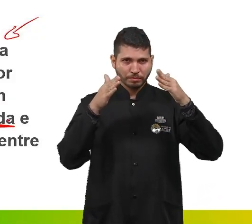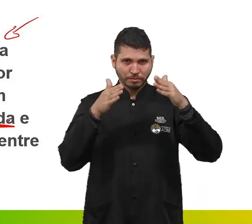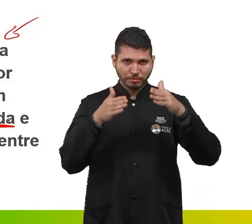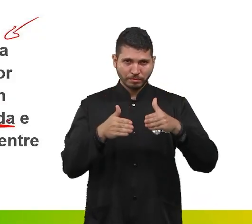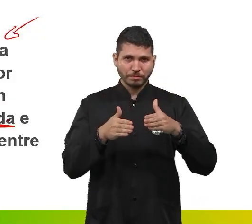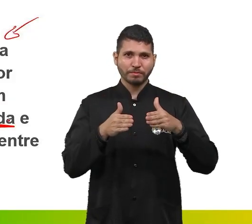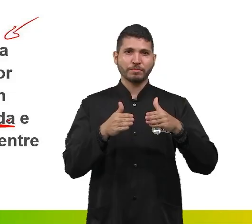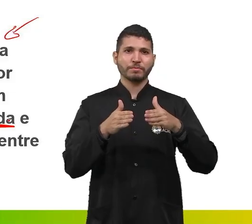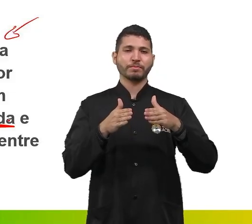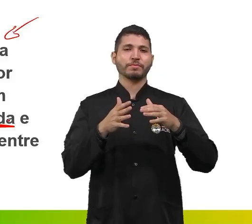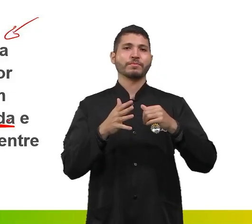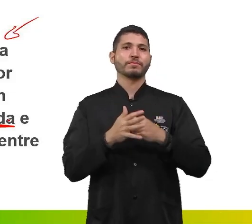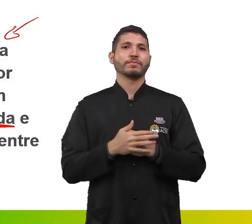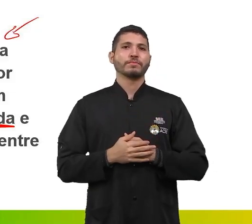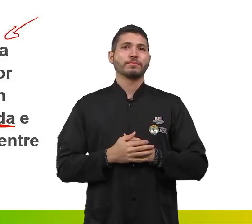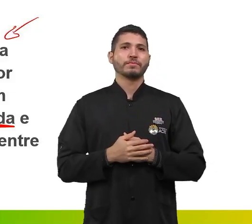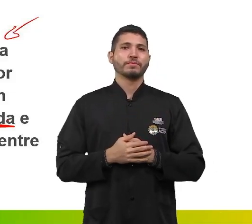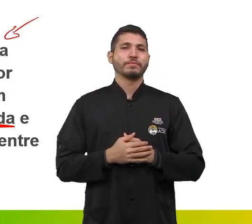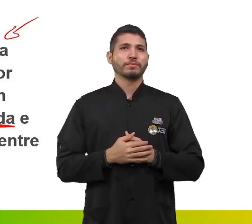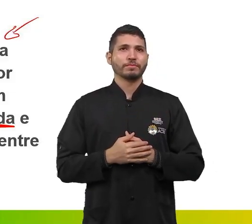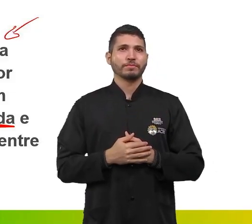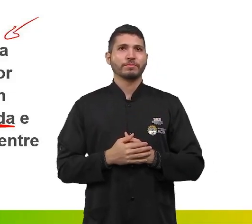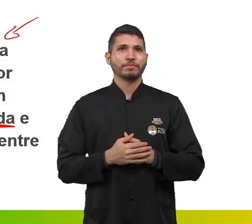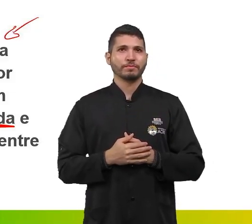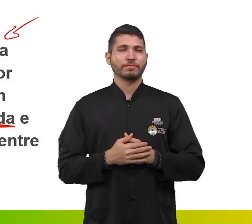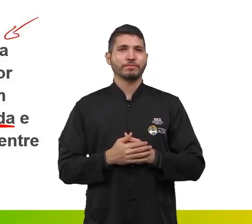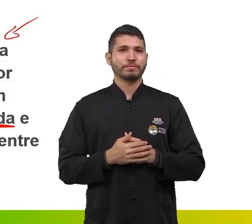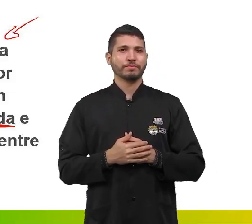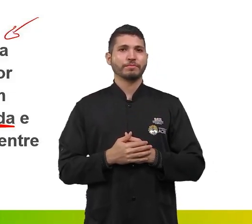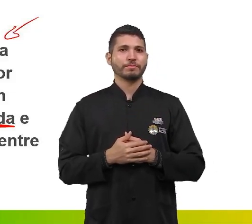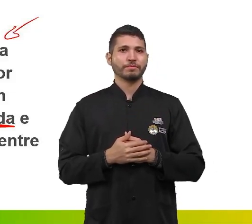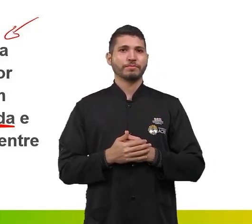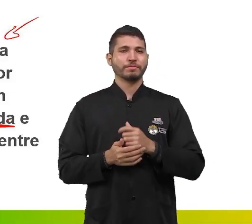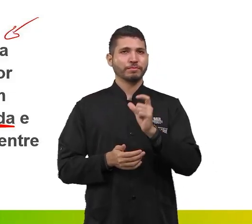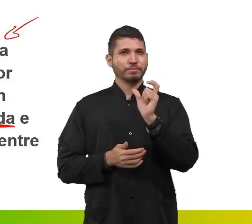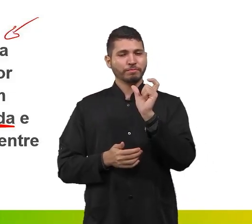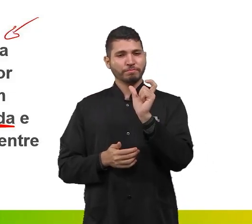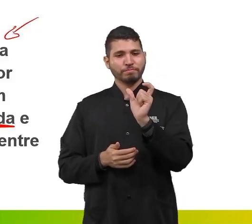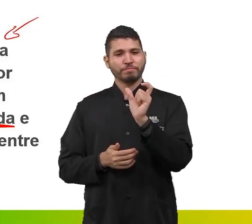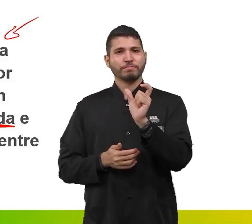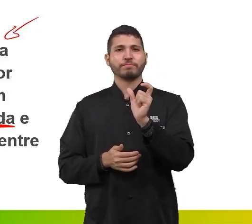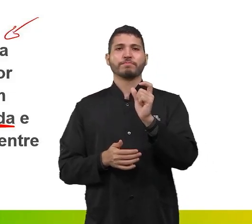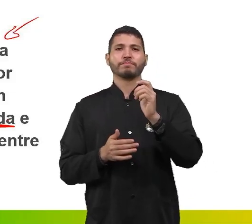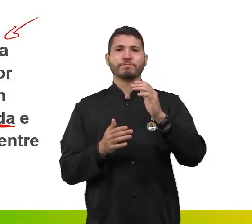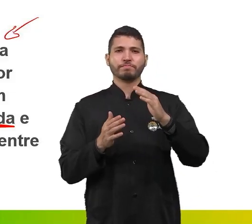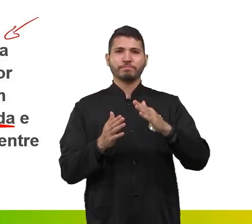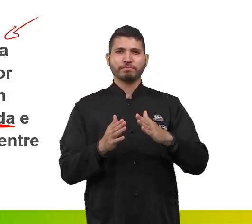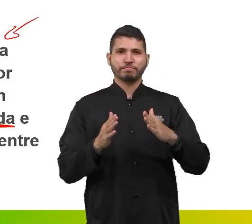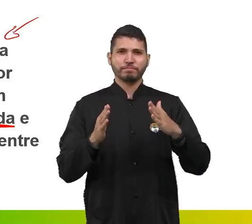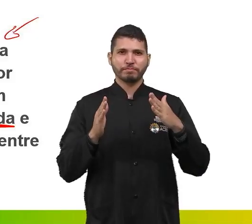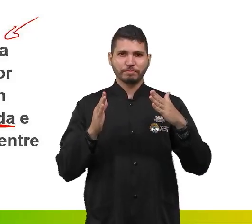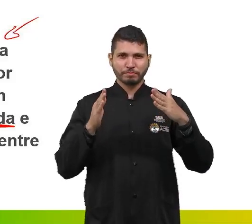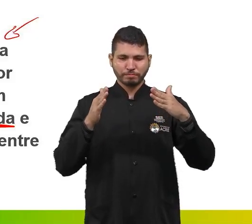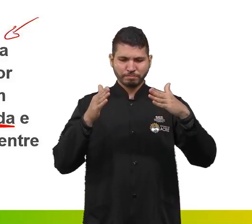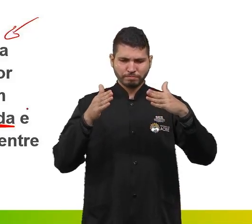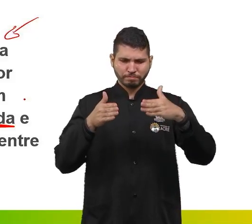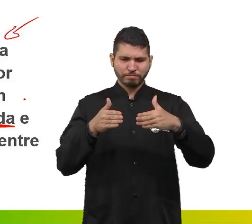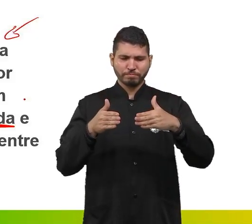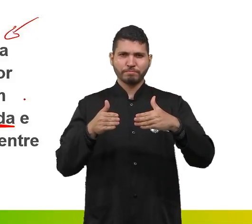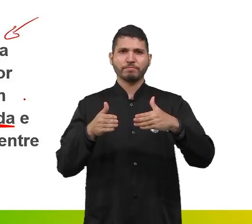Esta é a palavra-chave de um Estado Nacional, centralização.